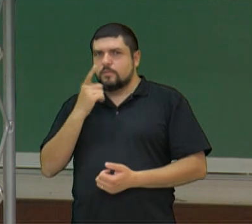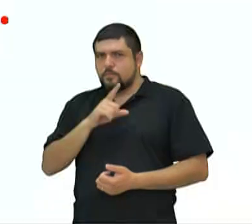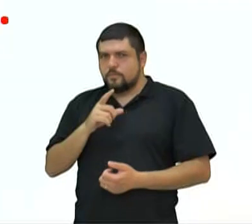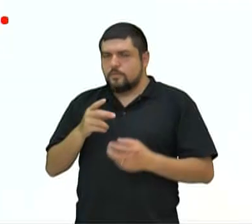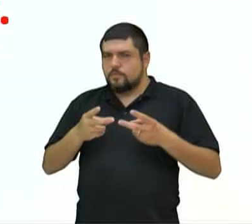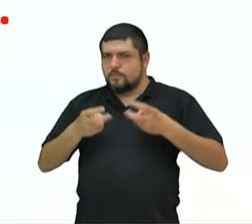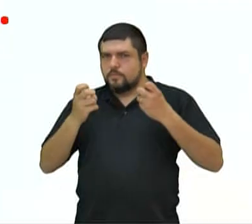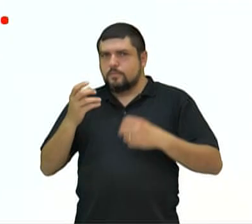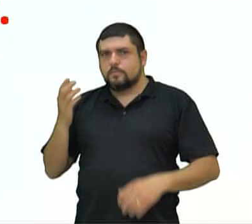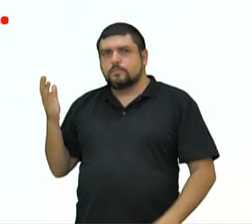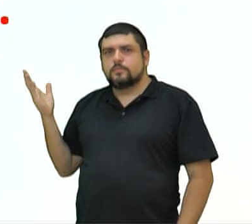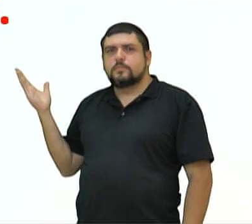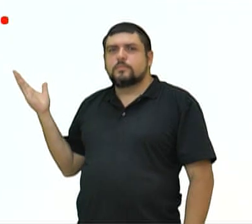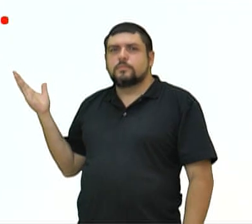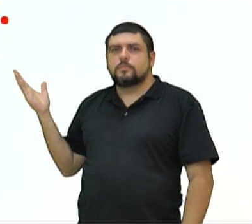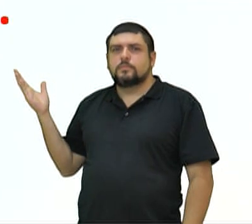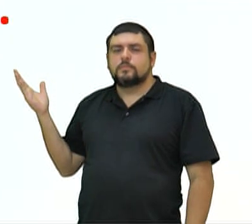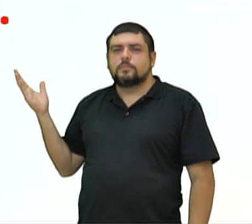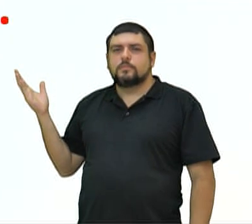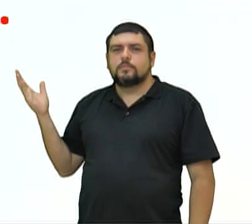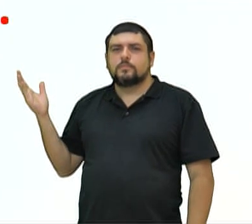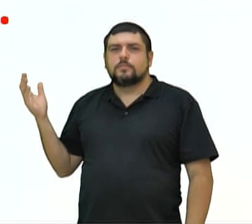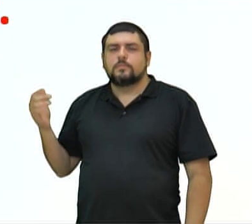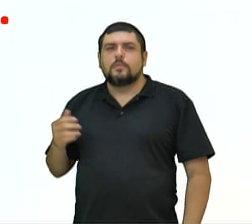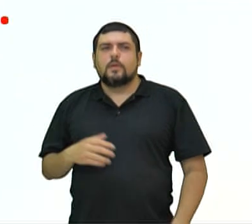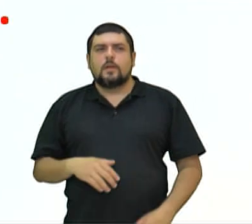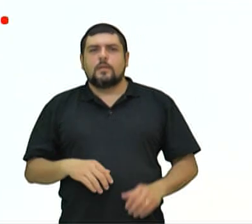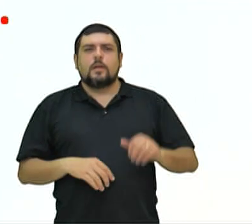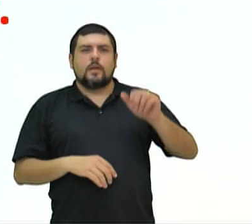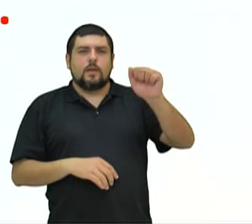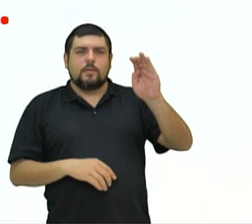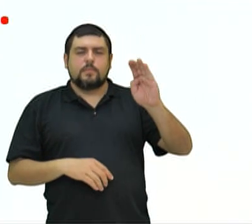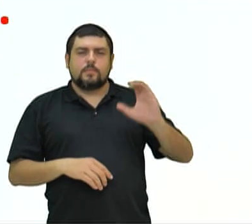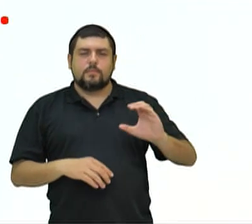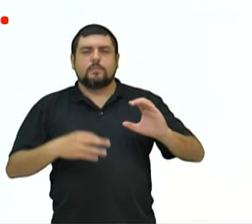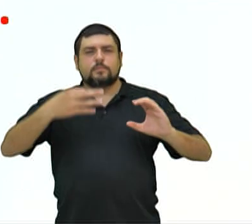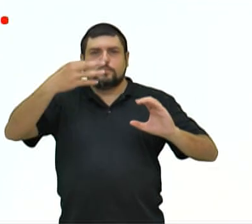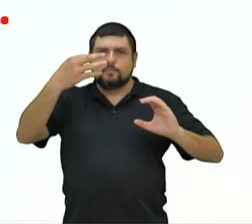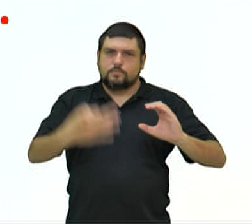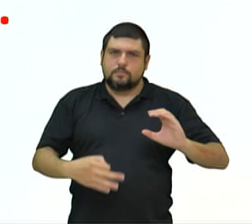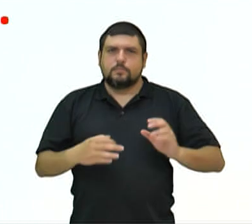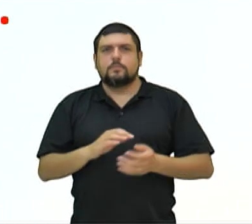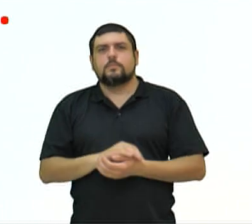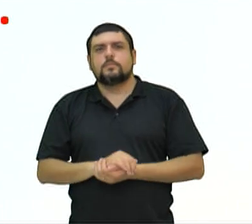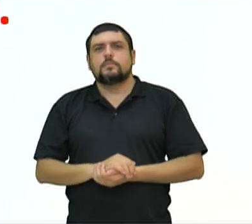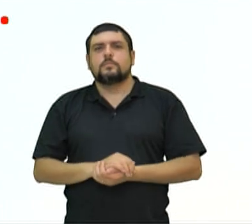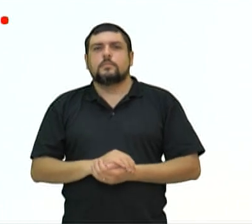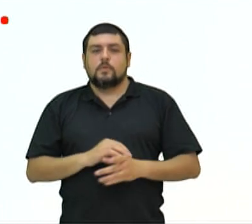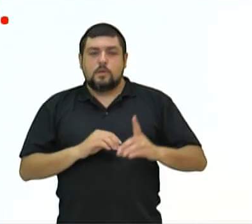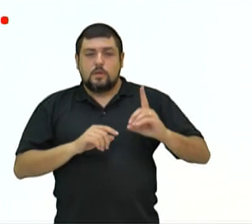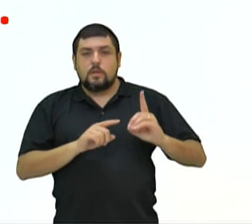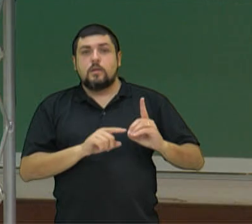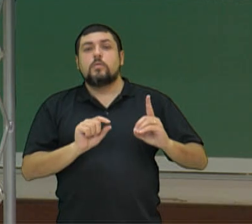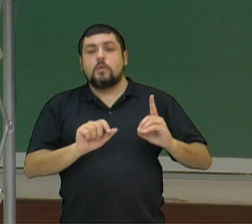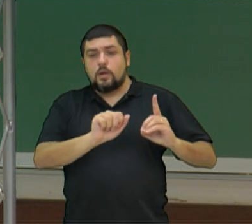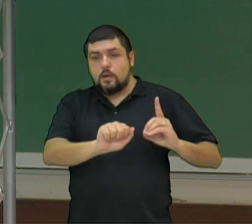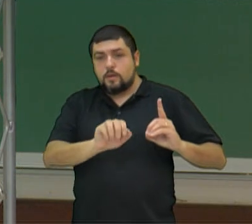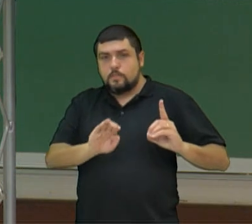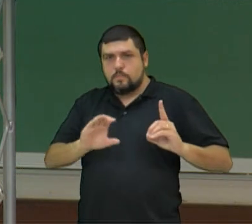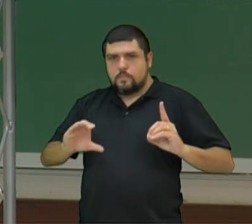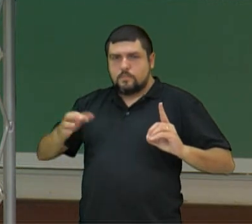que todas as alternativas estão corretas, né? Então, todas as anteriores são,